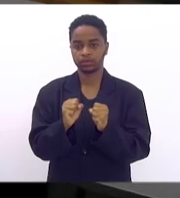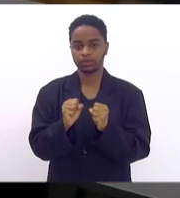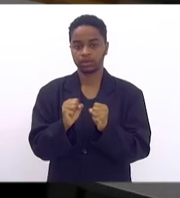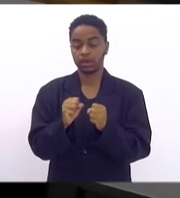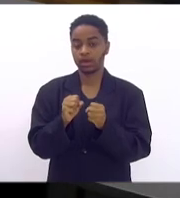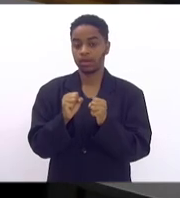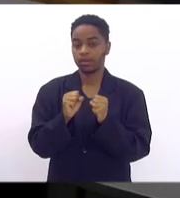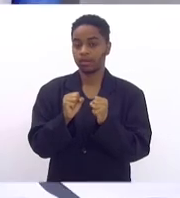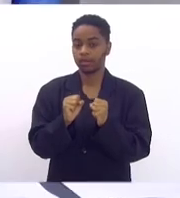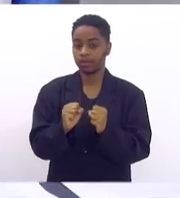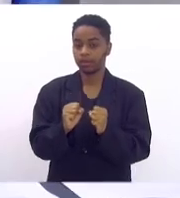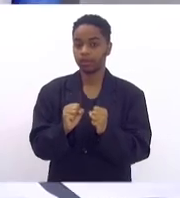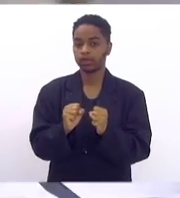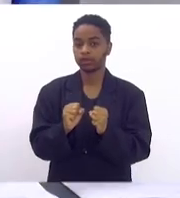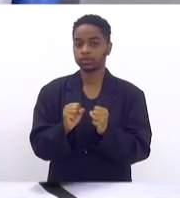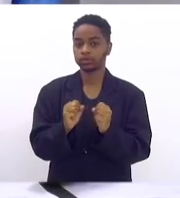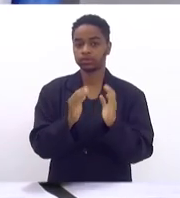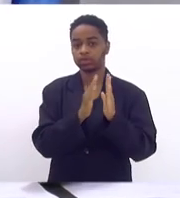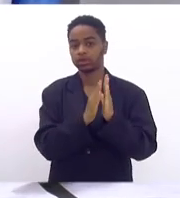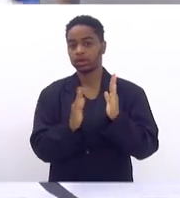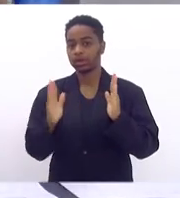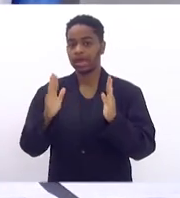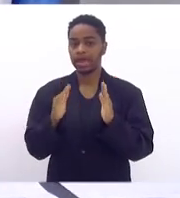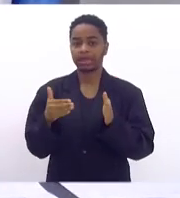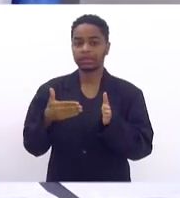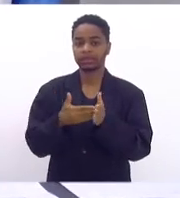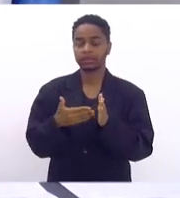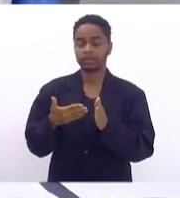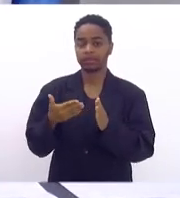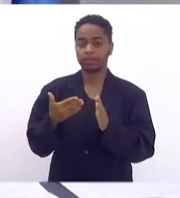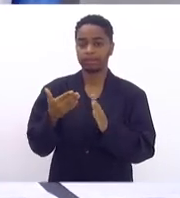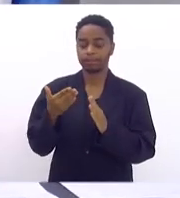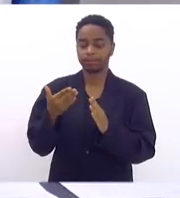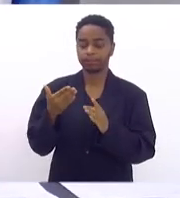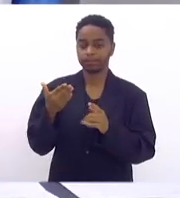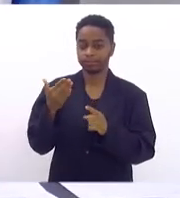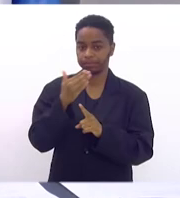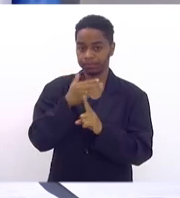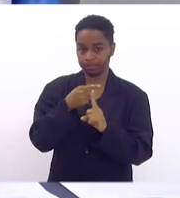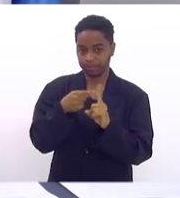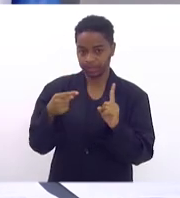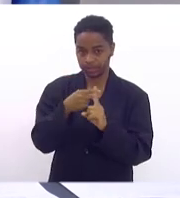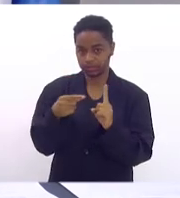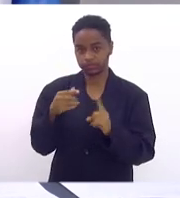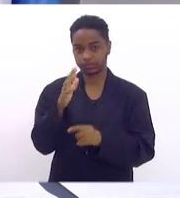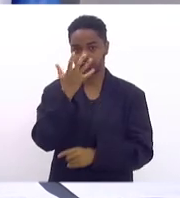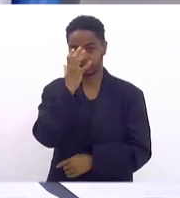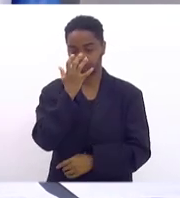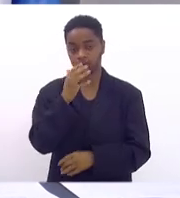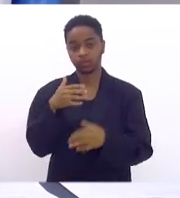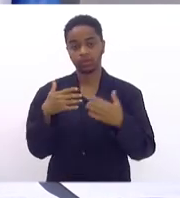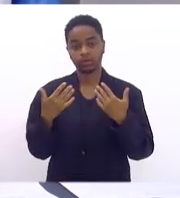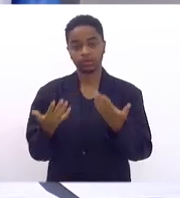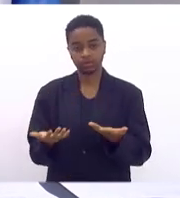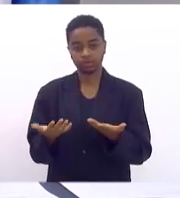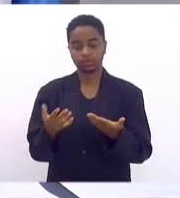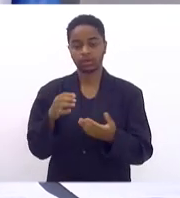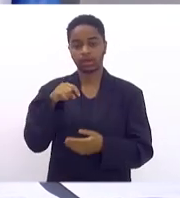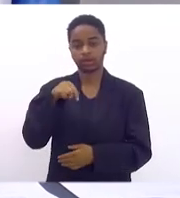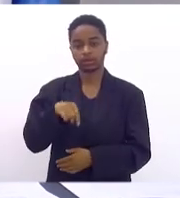Pode ir para meados de fevereiro. Então, nesse sentido, esta CPI